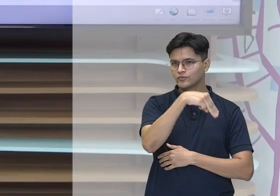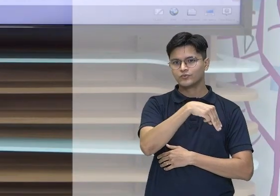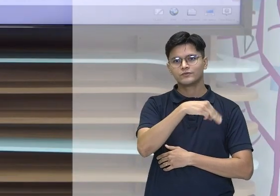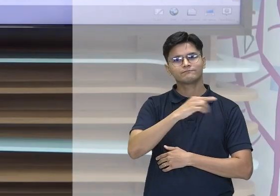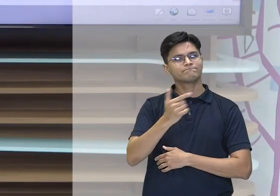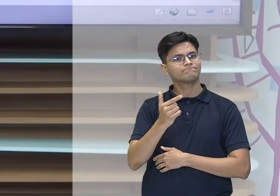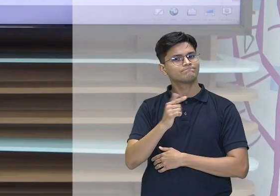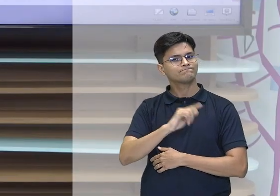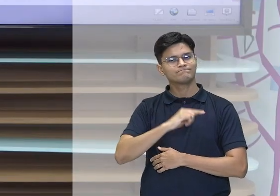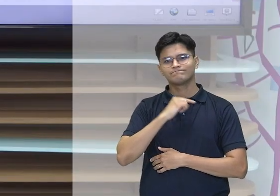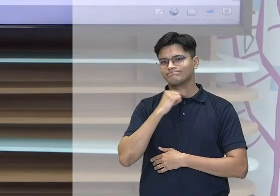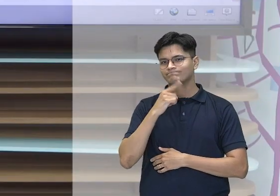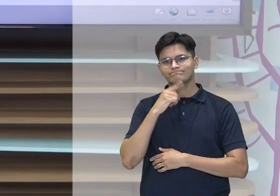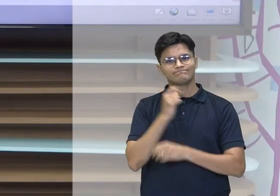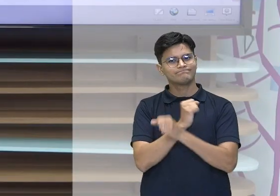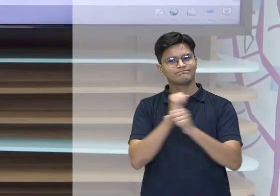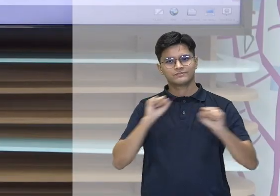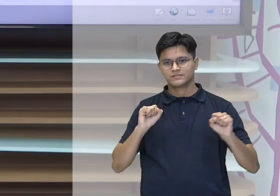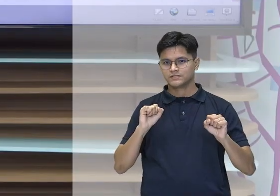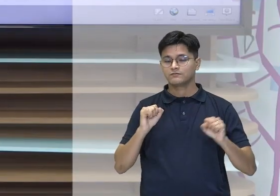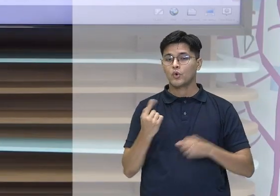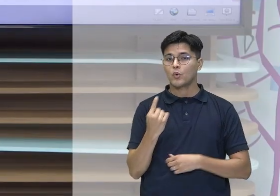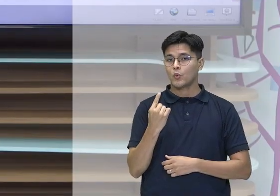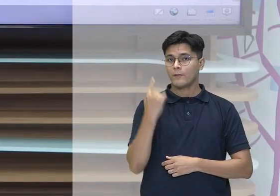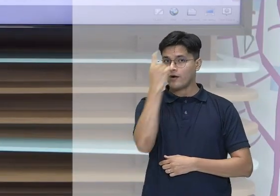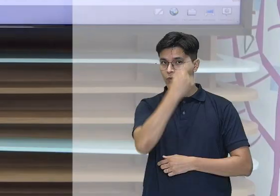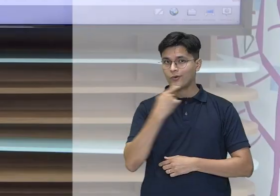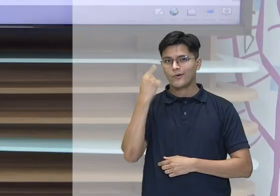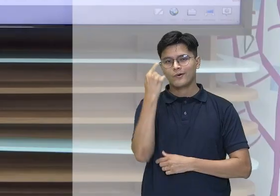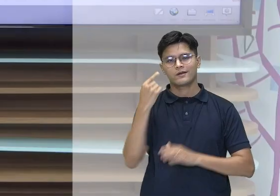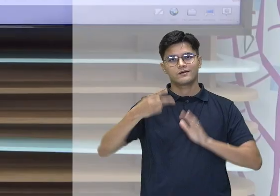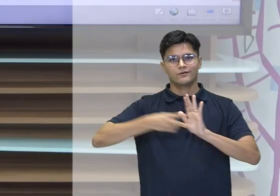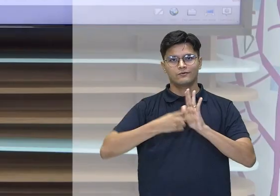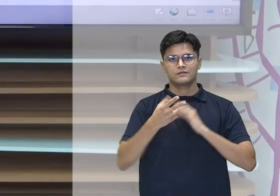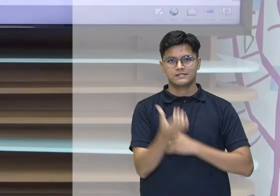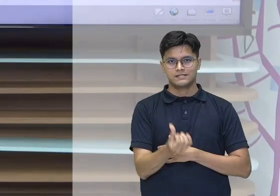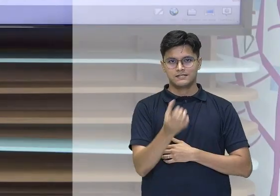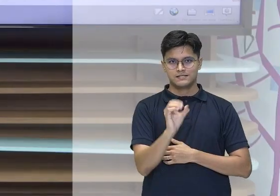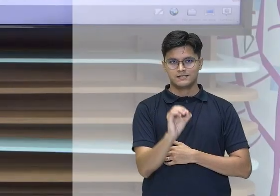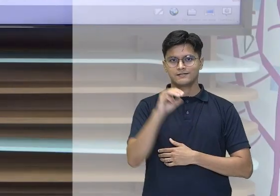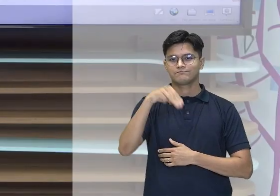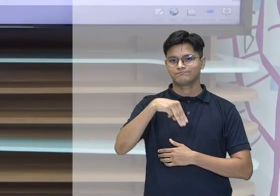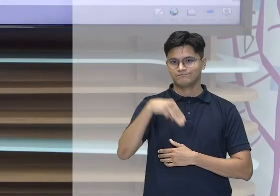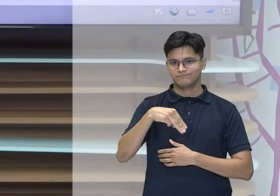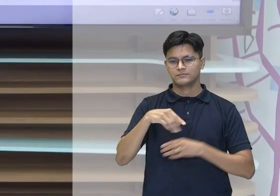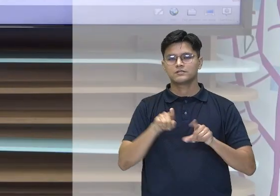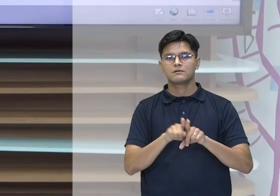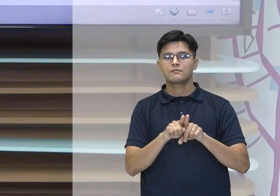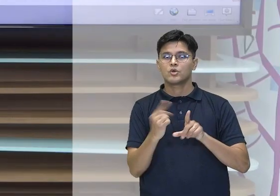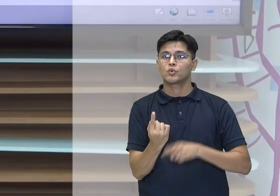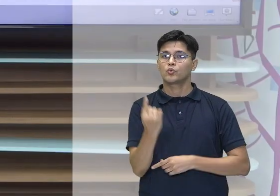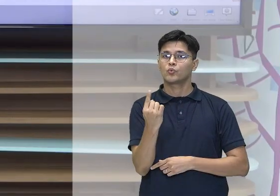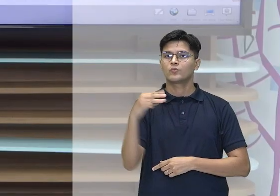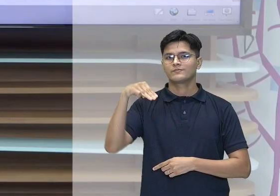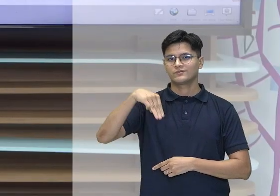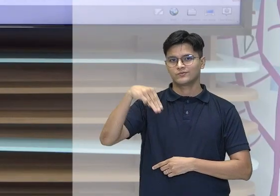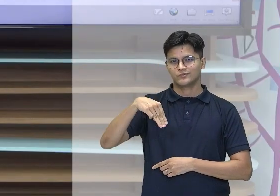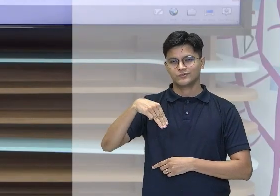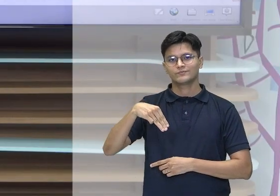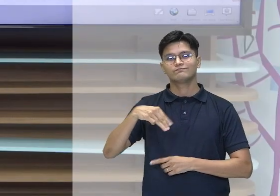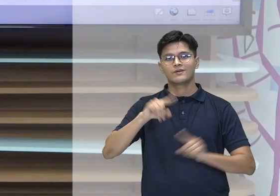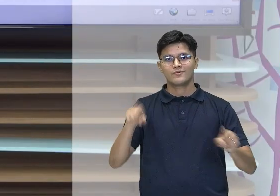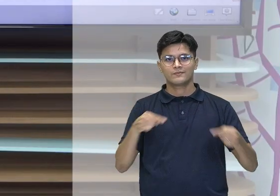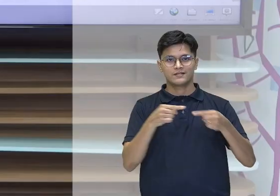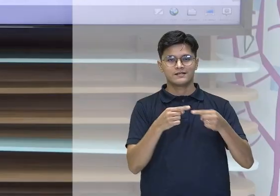possui somente 60 minutos, assim como um minuto tem 60 segundos,